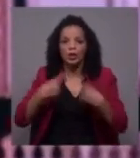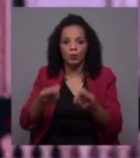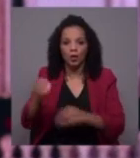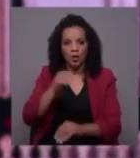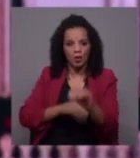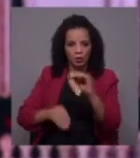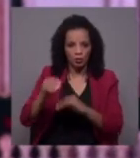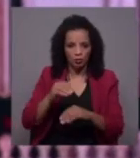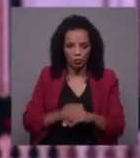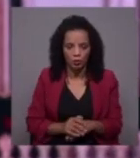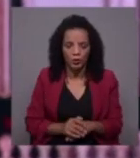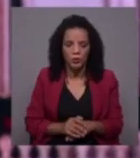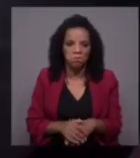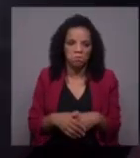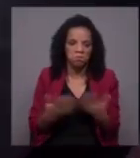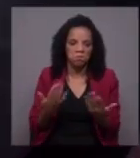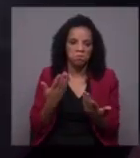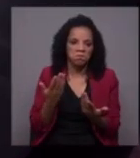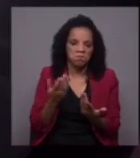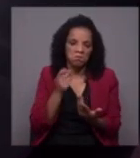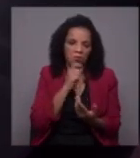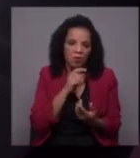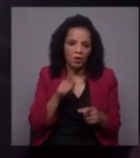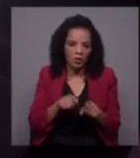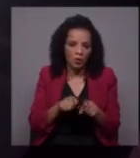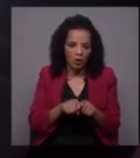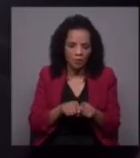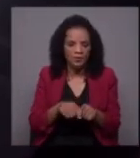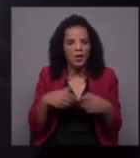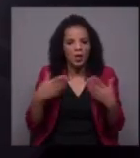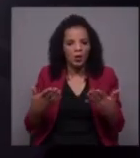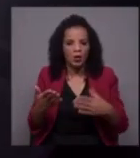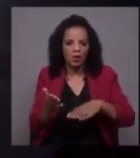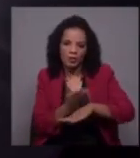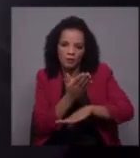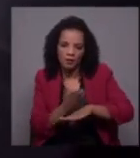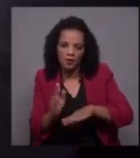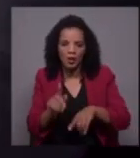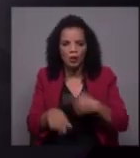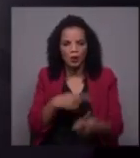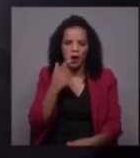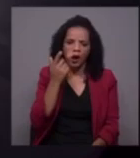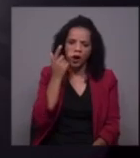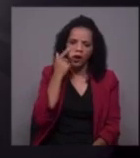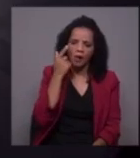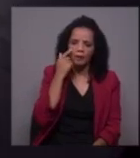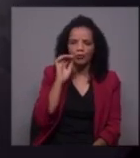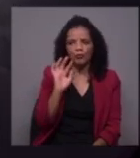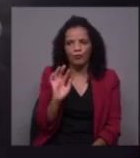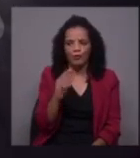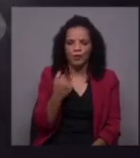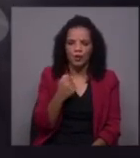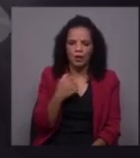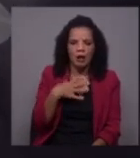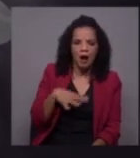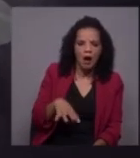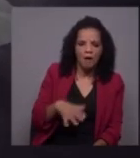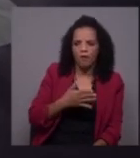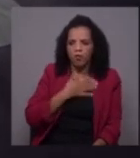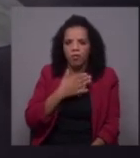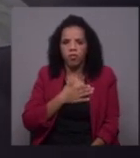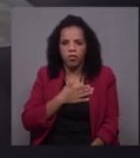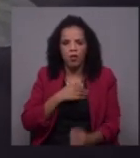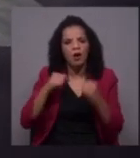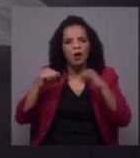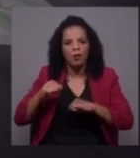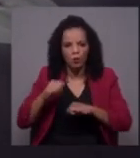Isso pode ser entendido como uma espécie de egoísmo, isto é, para já divide e depois logo vê se lhe interessa esse entendimento. Acha